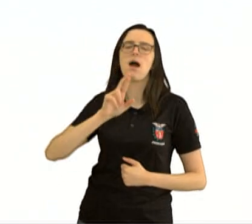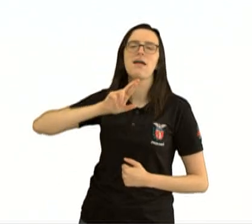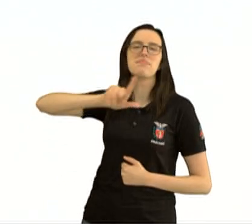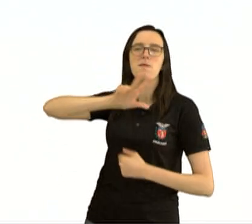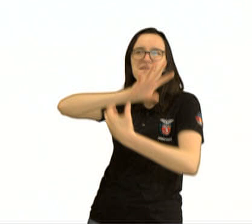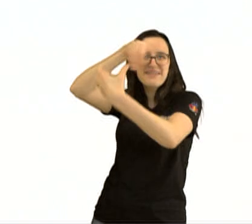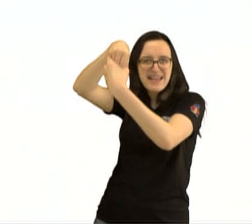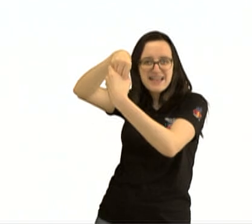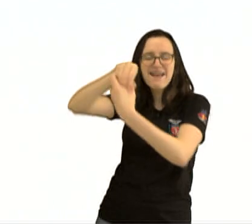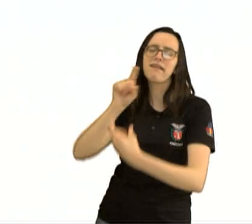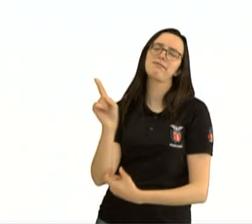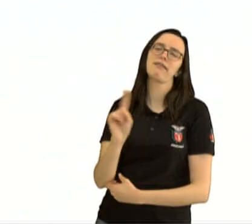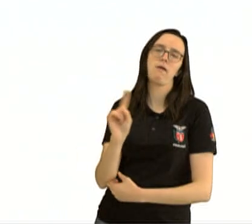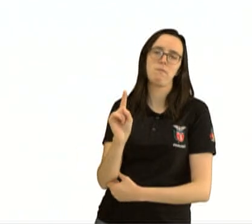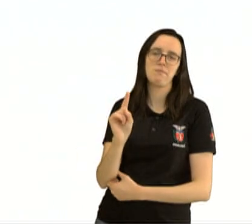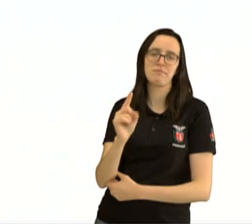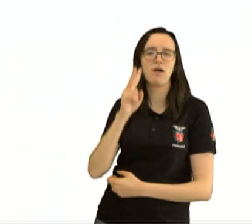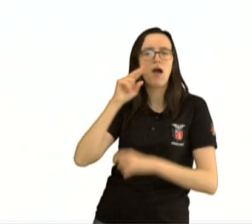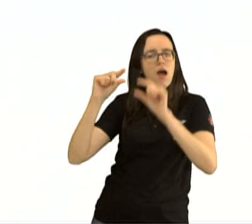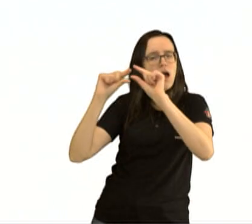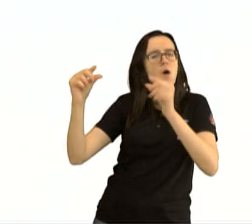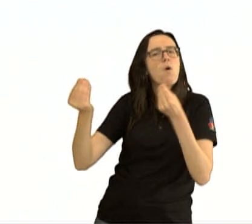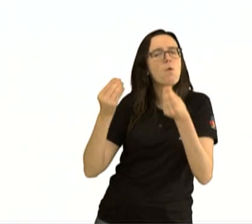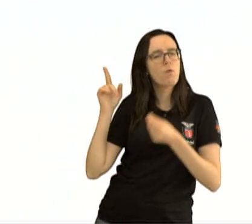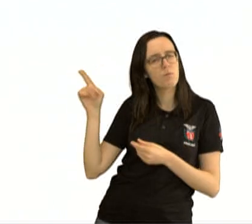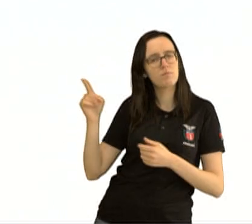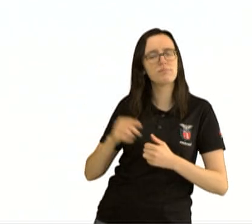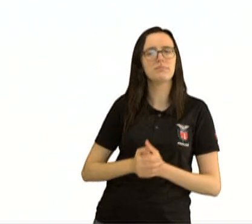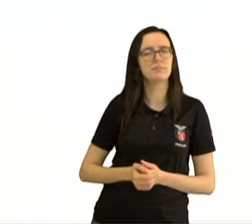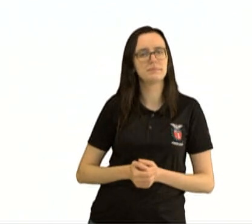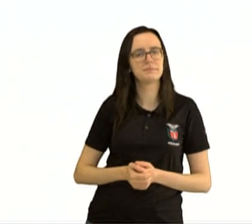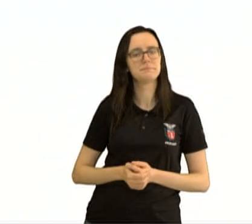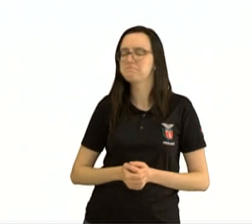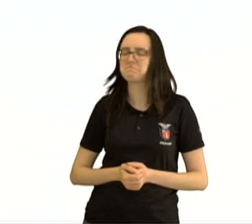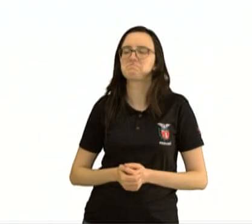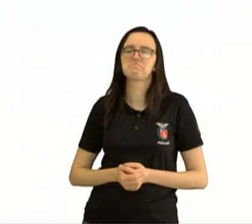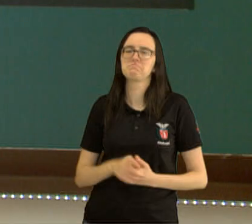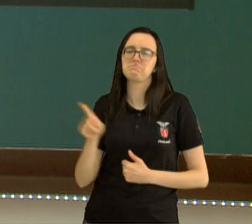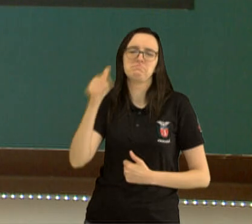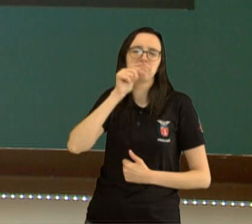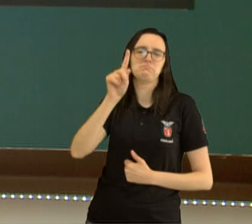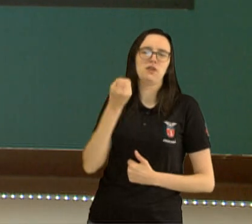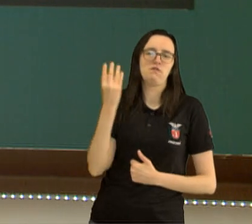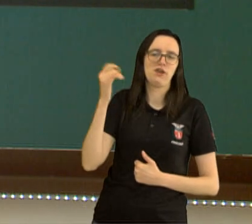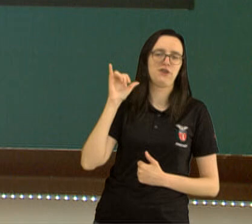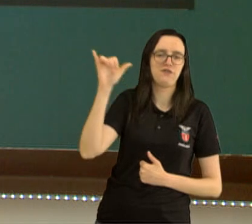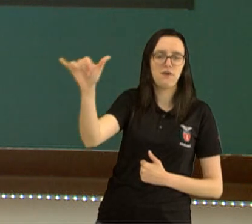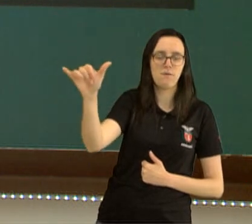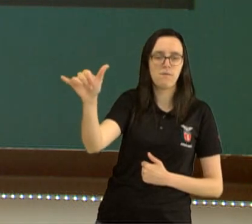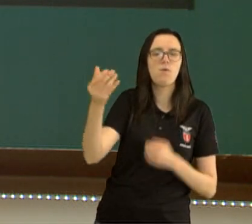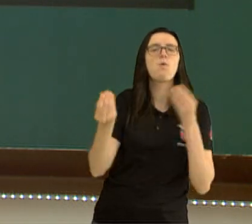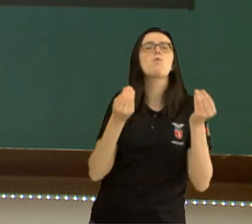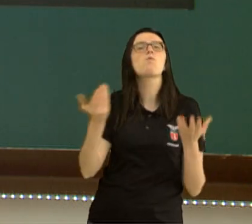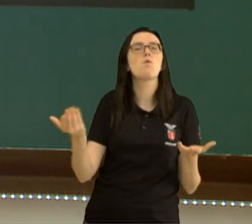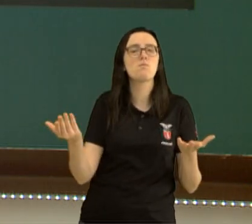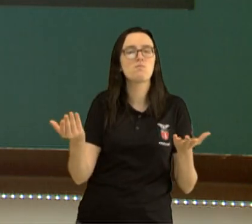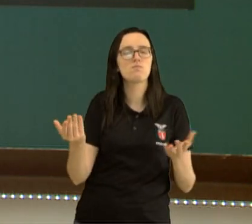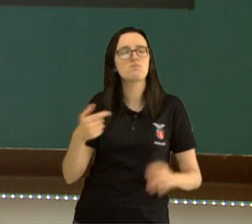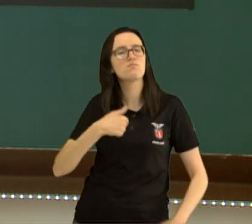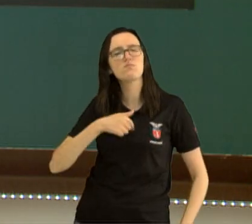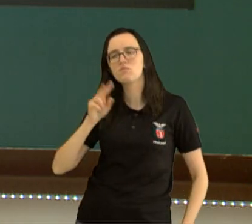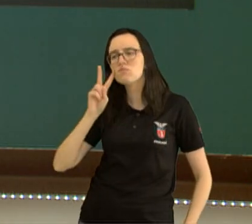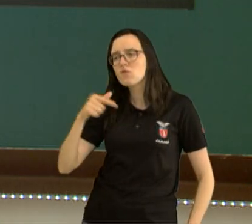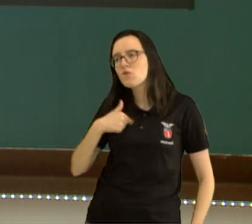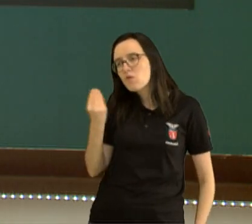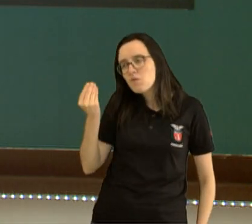negativa, no, she didn't travel by plane. Não, ela não viajou de avião. Nesse caso aqui na negativa, você